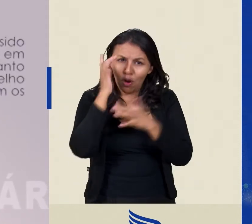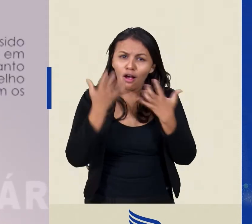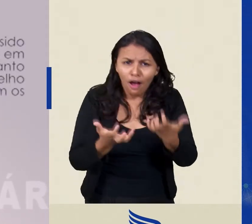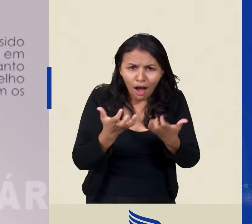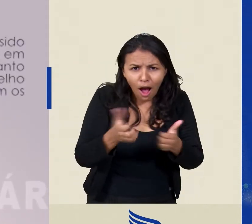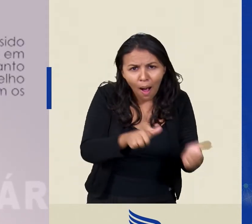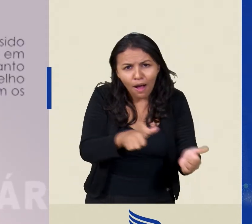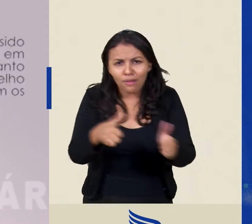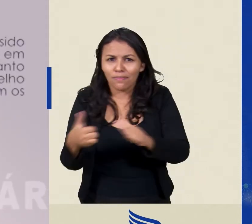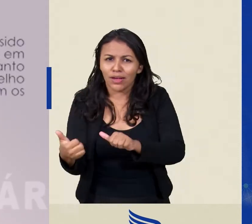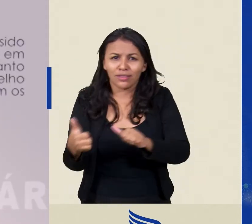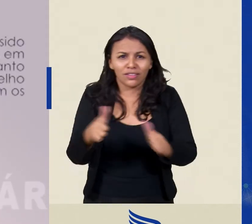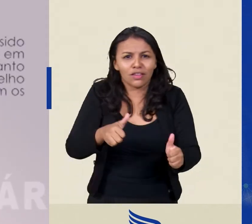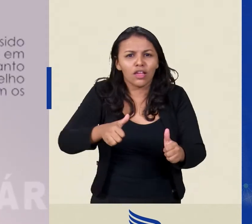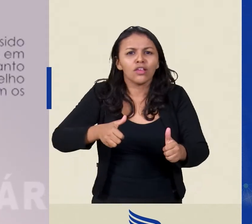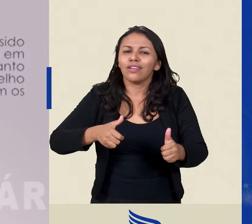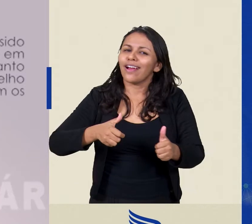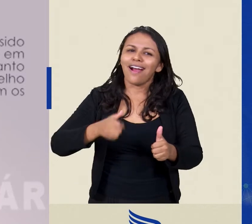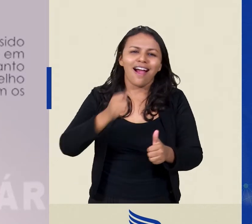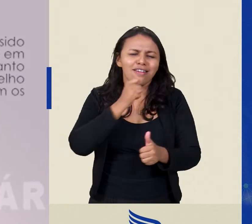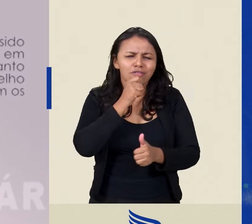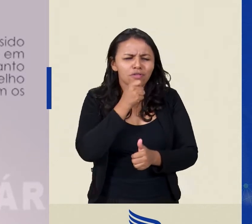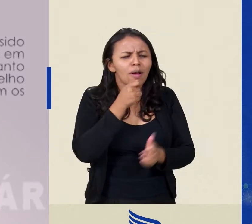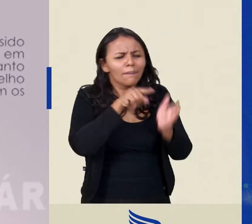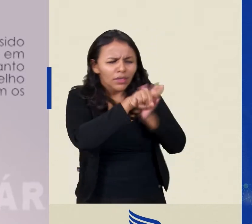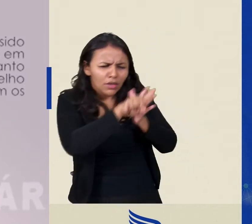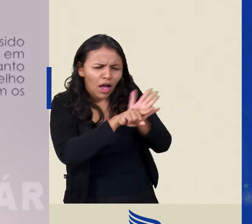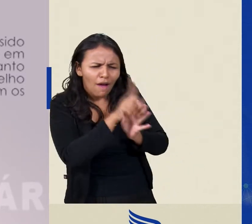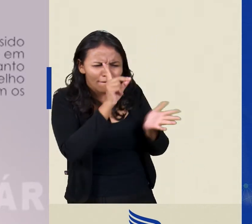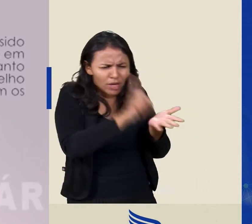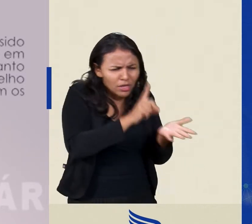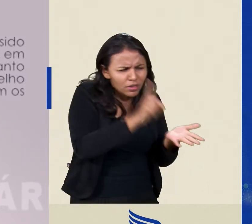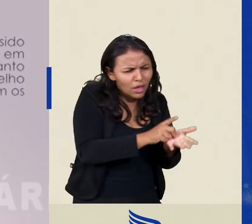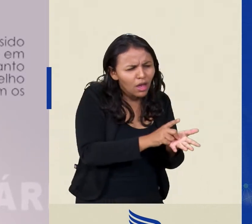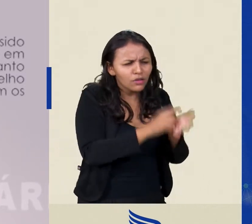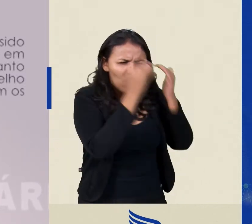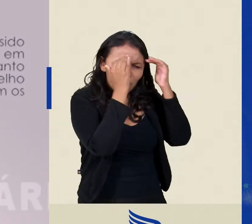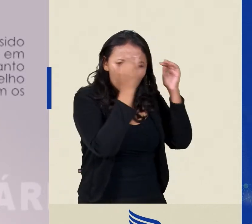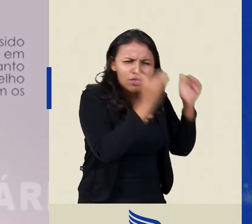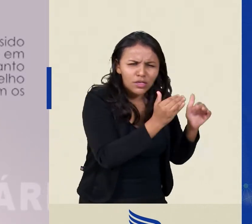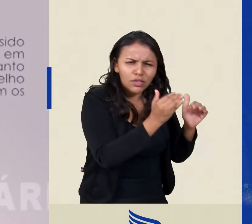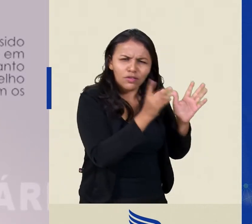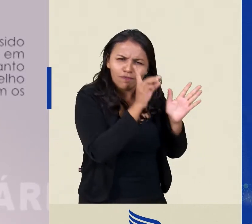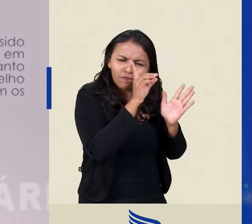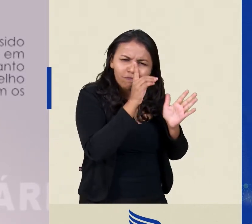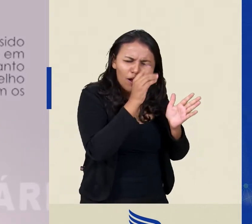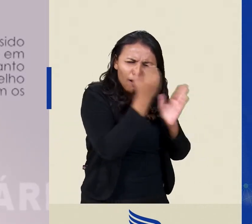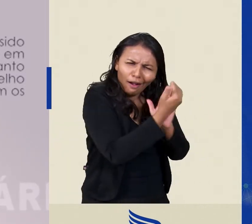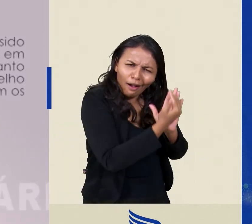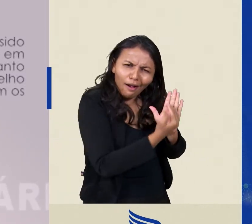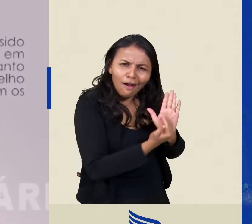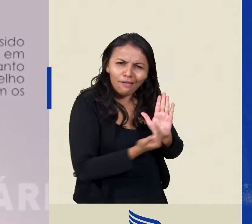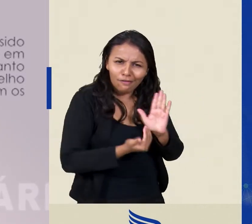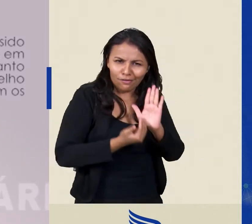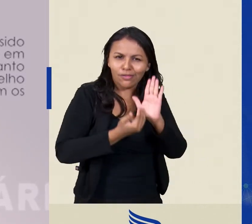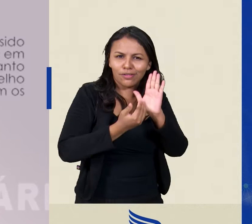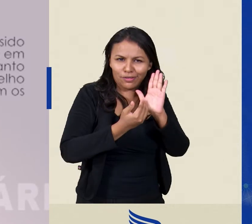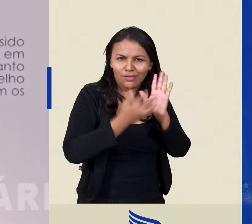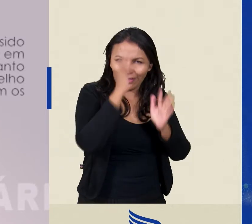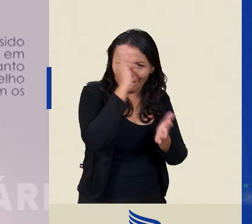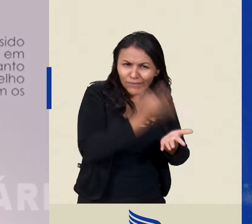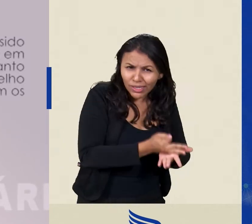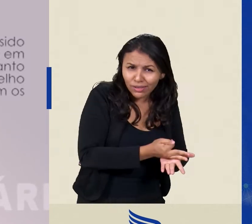têm sido tão escrupulosamente examinados em relação ao seu discipulado quanto deviam ser.